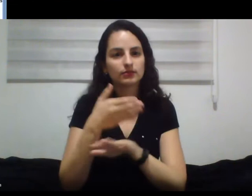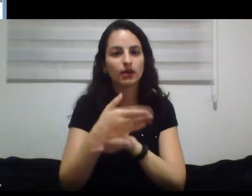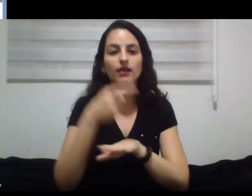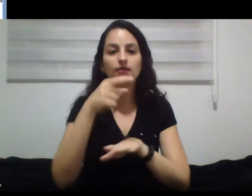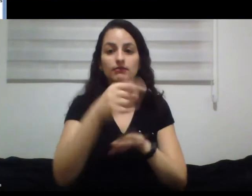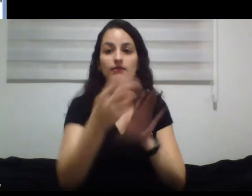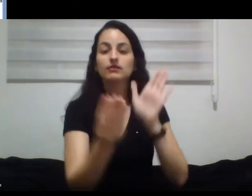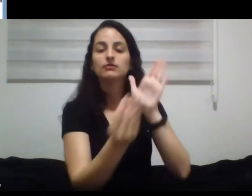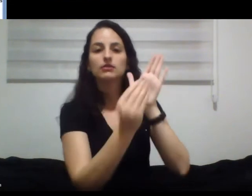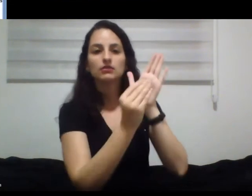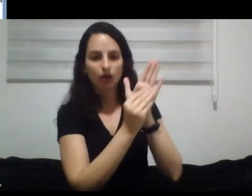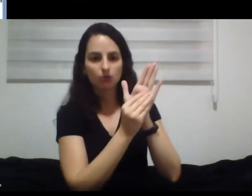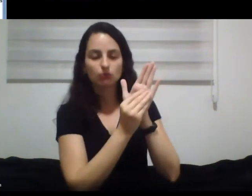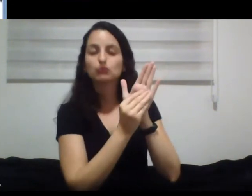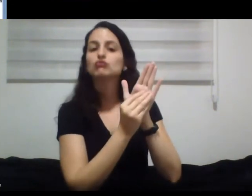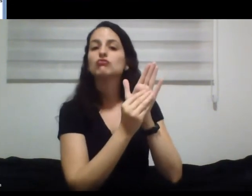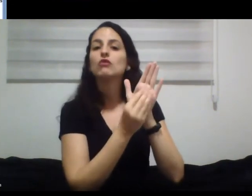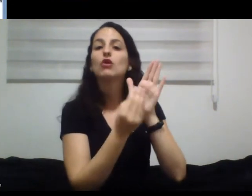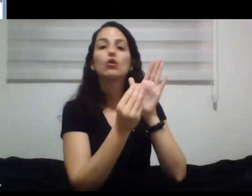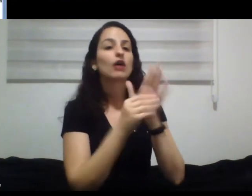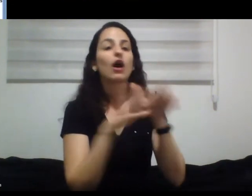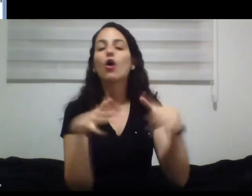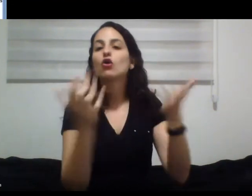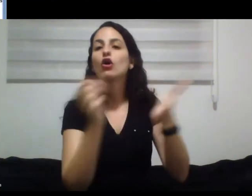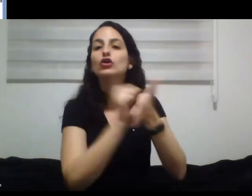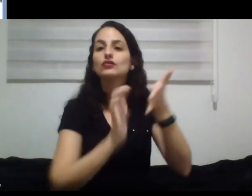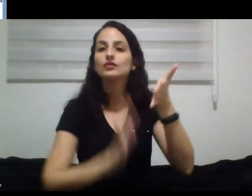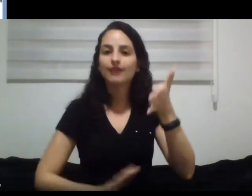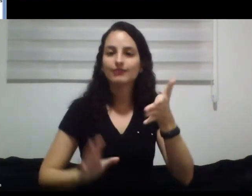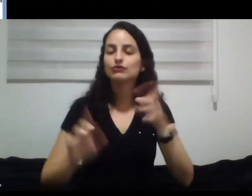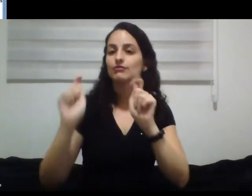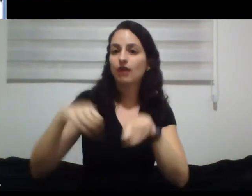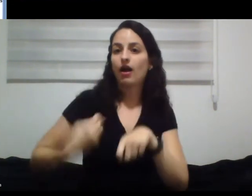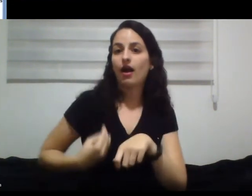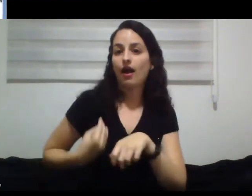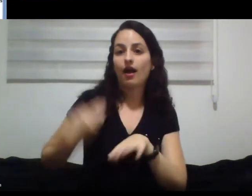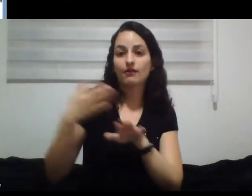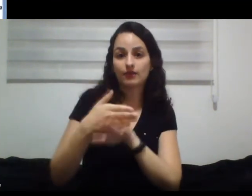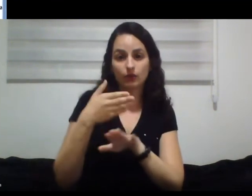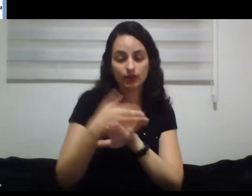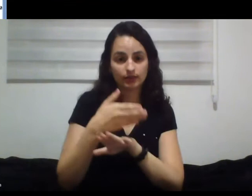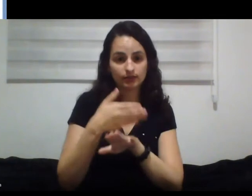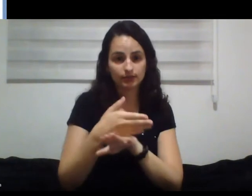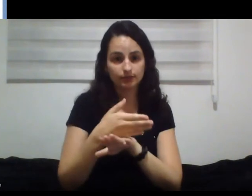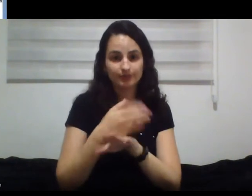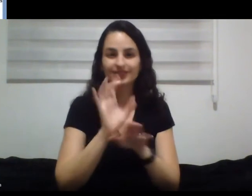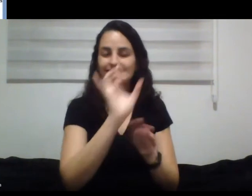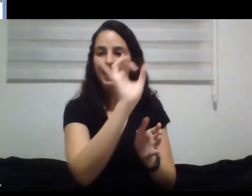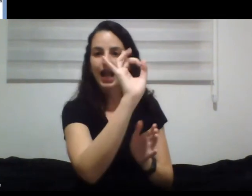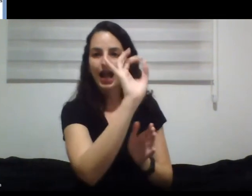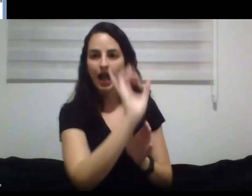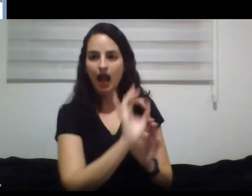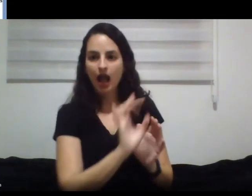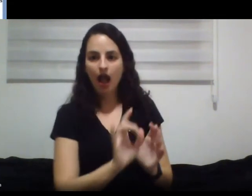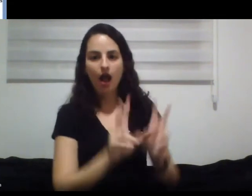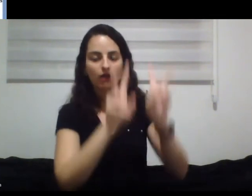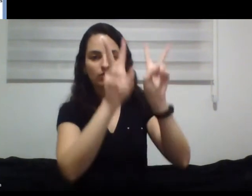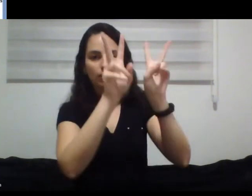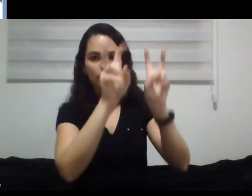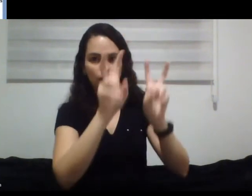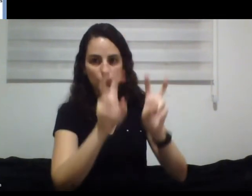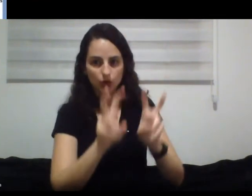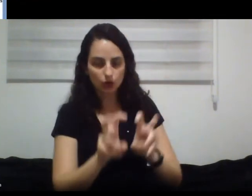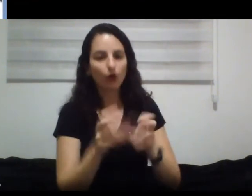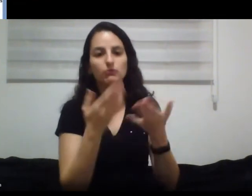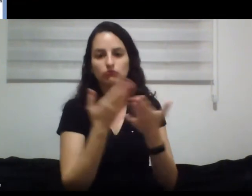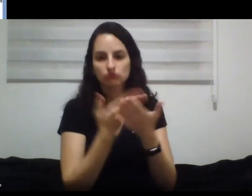Se vocês tiverem alguma dúvida com relação a isso, porque aqui para mim tá tranquilo. O Esté, é a Flávia.